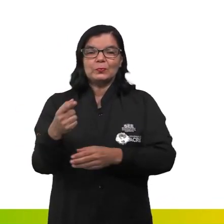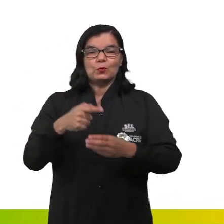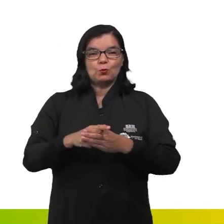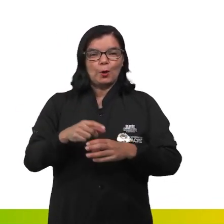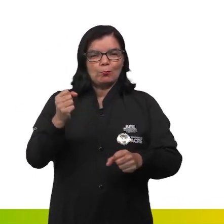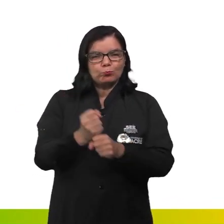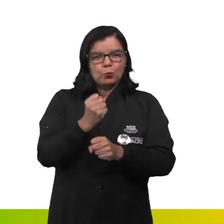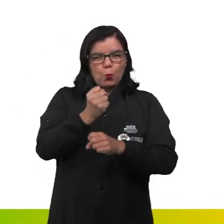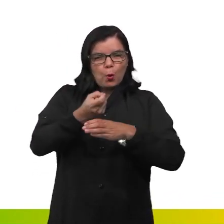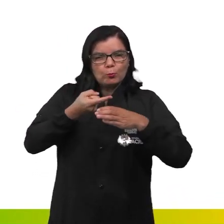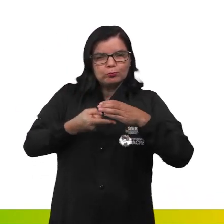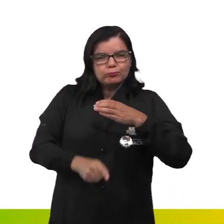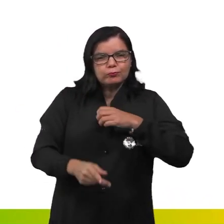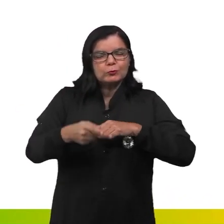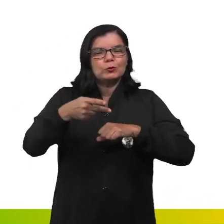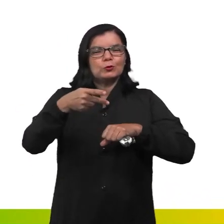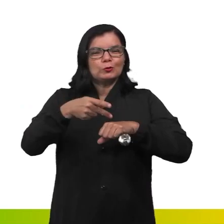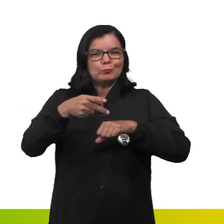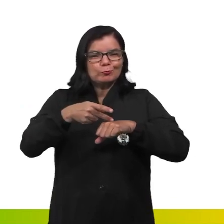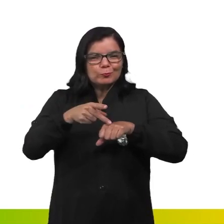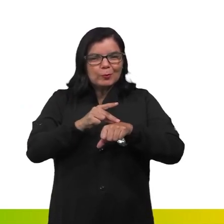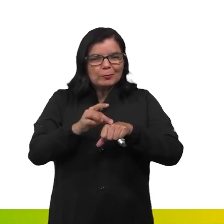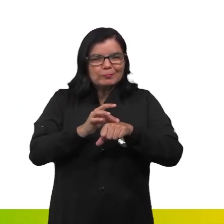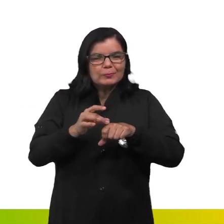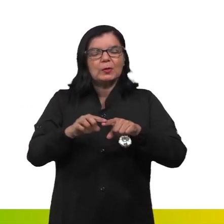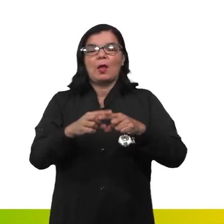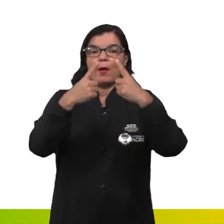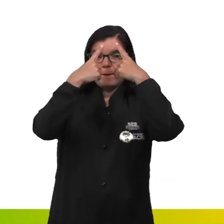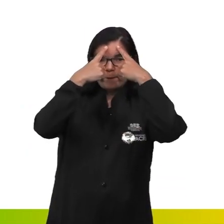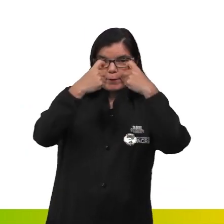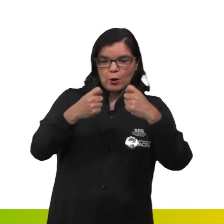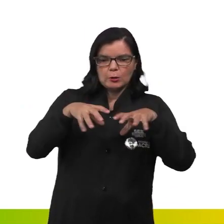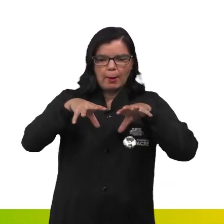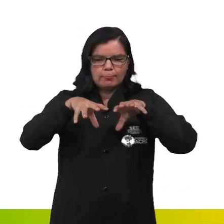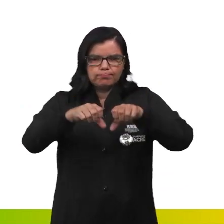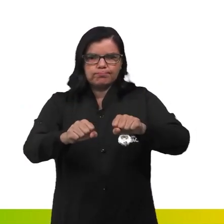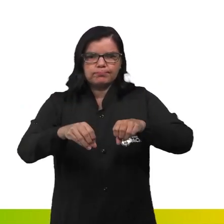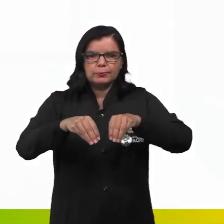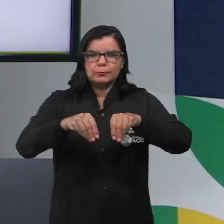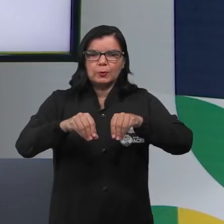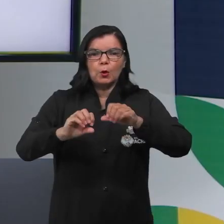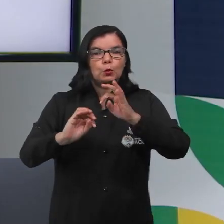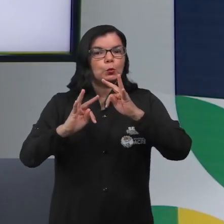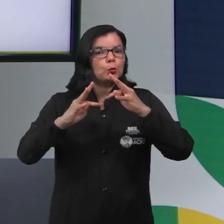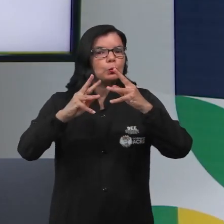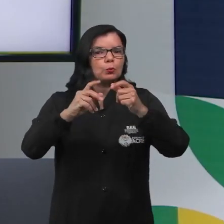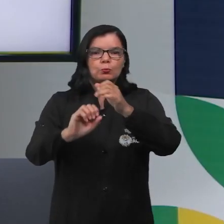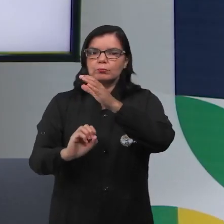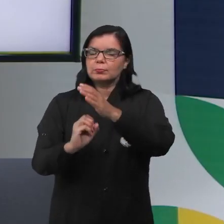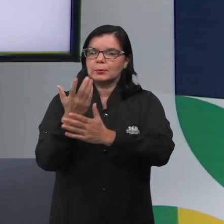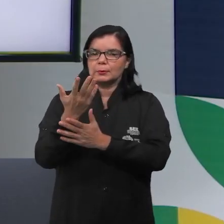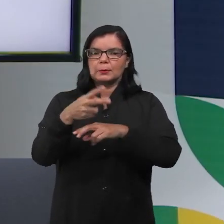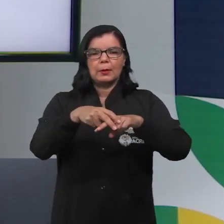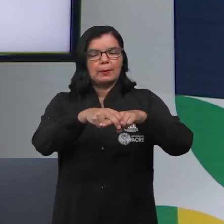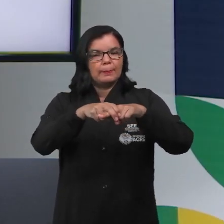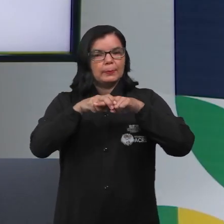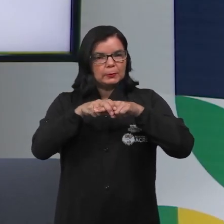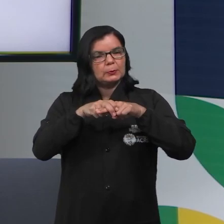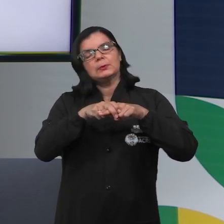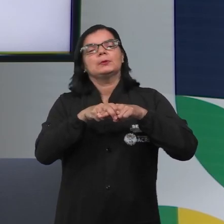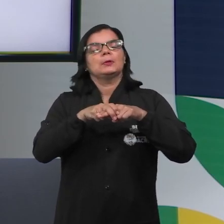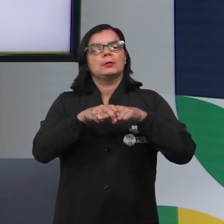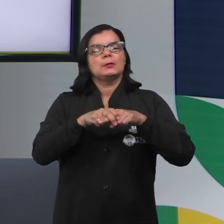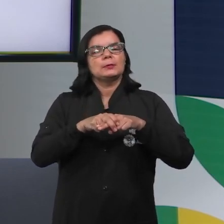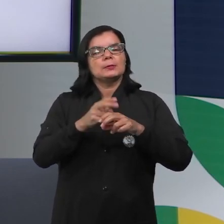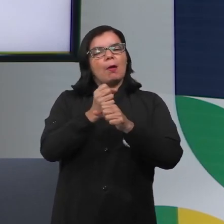mineração, violência pela posse da terra, tudo isso acontece. É por isso que nós vamos